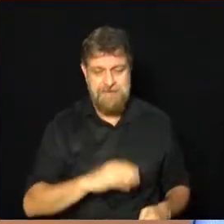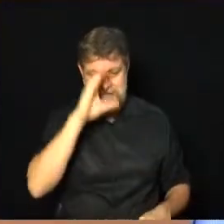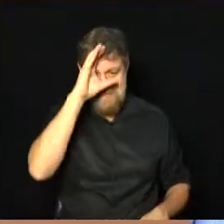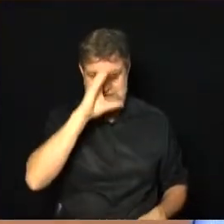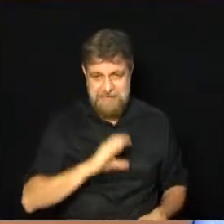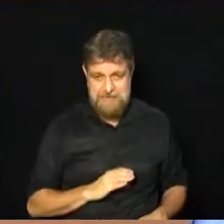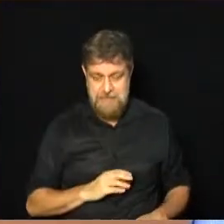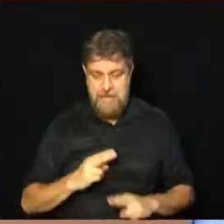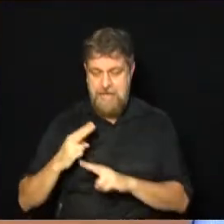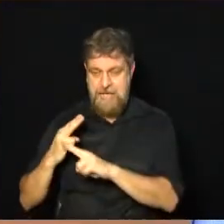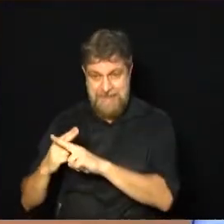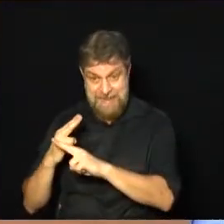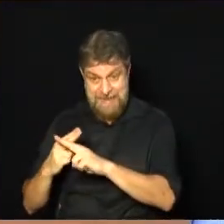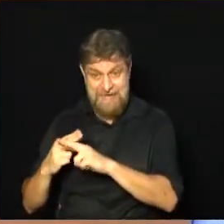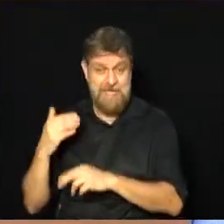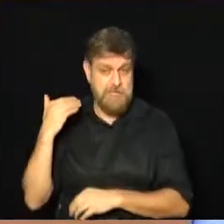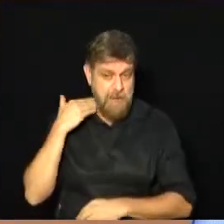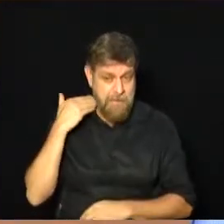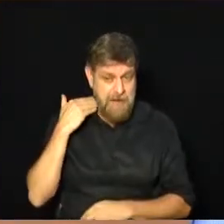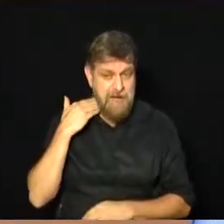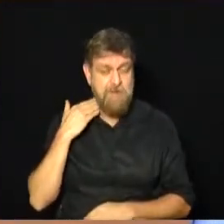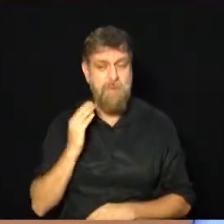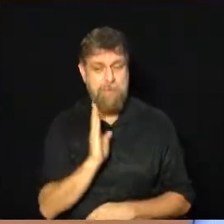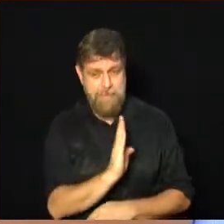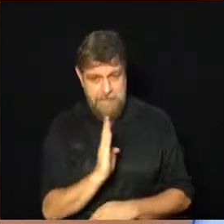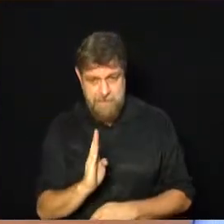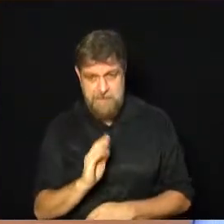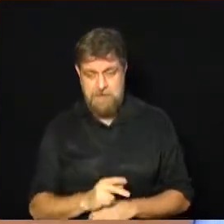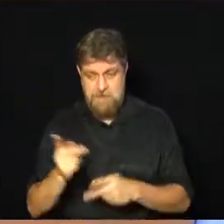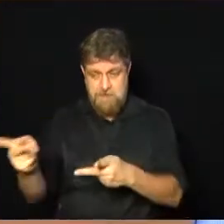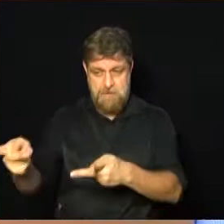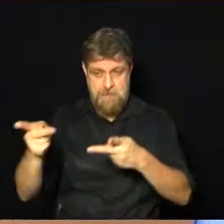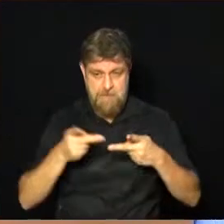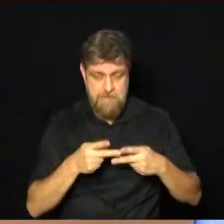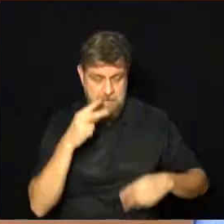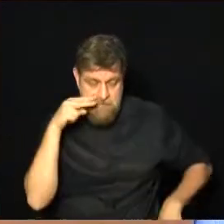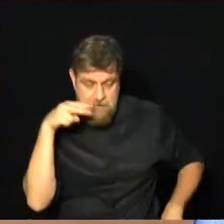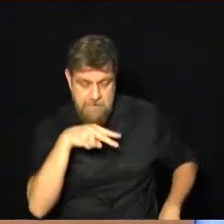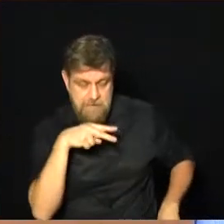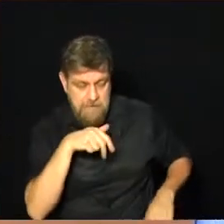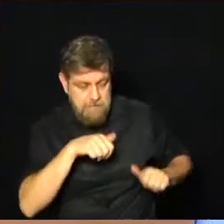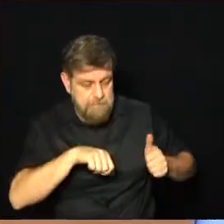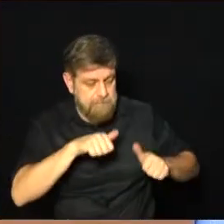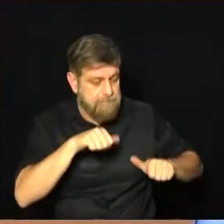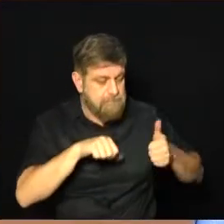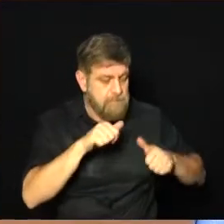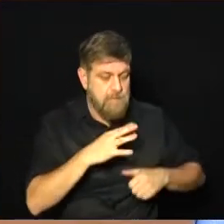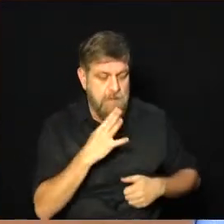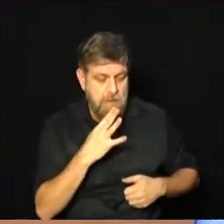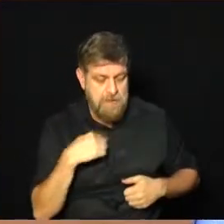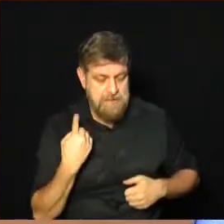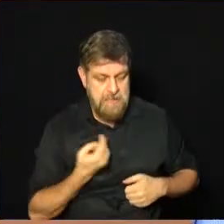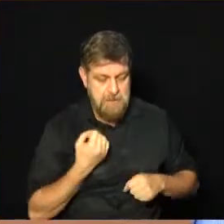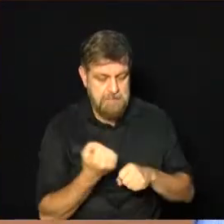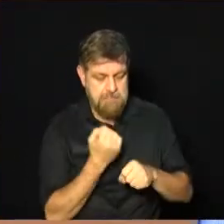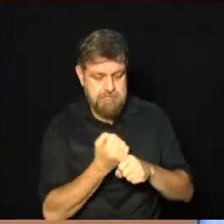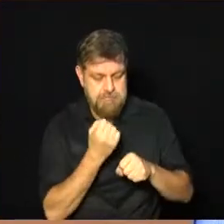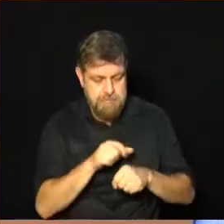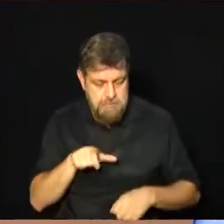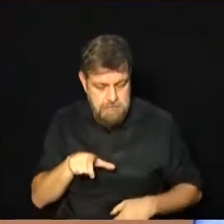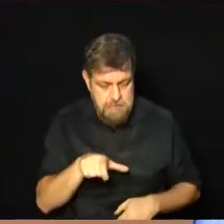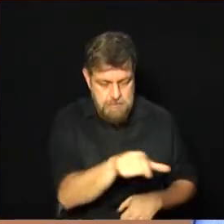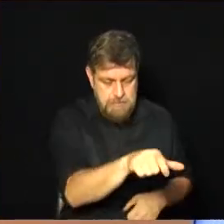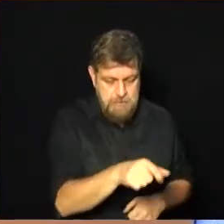Caixa Econômica Federal, Banco do Brasil, etc., visitando a nossa obra. E a visão que eles